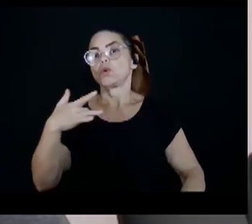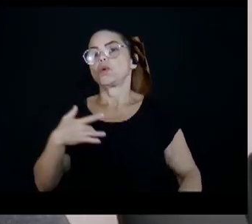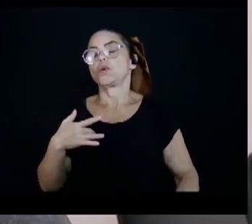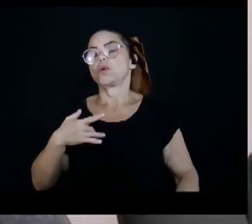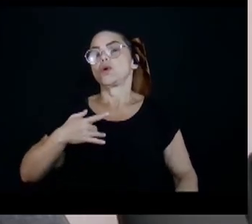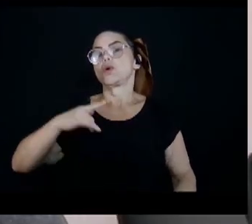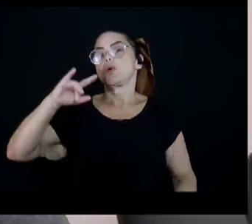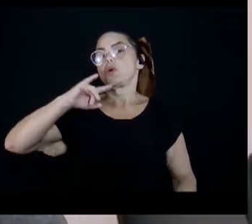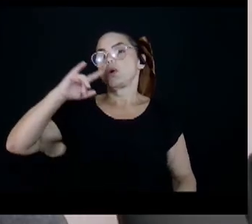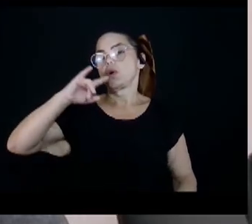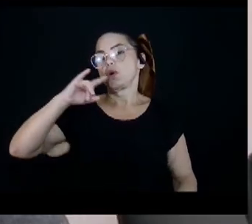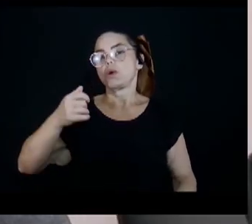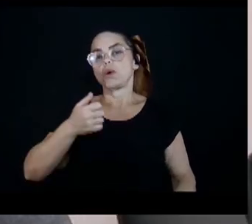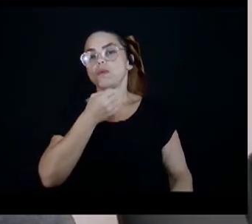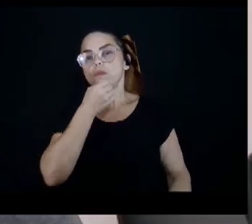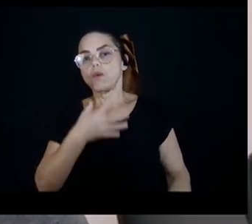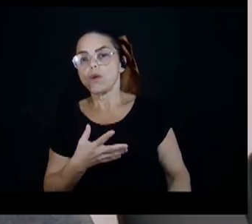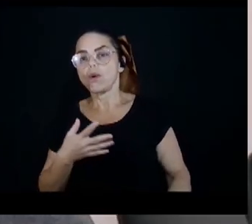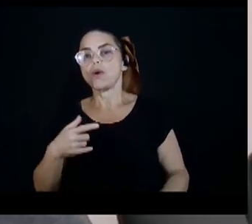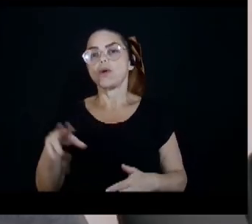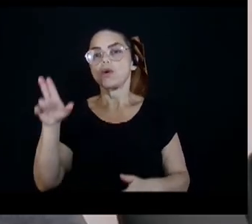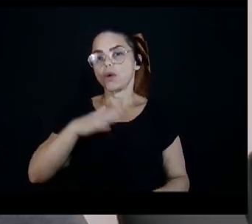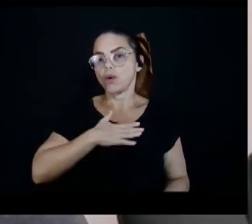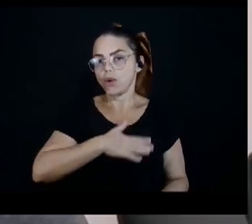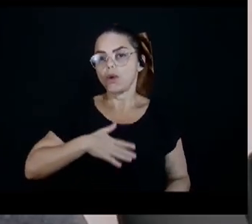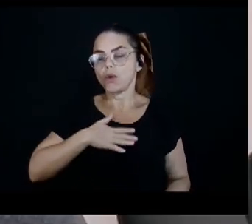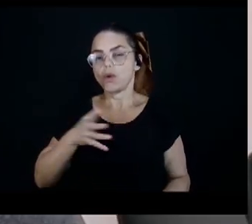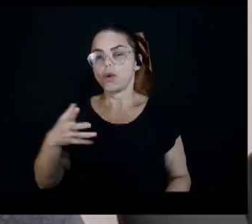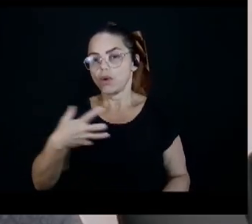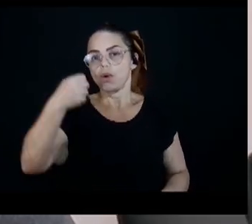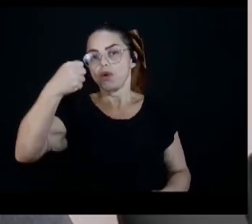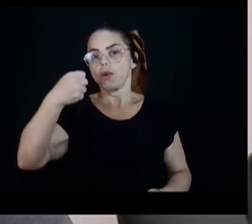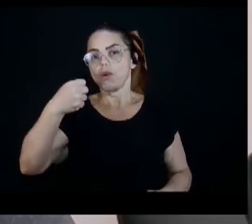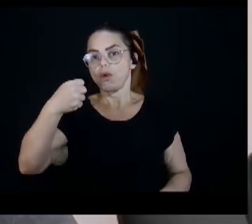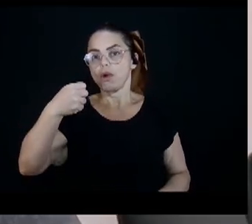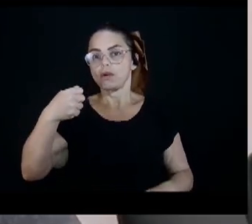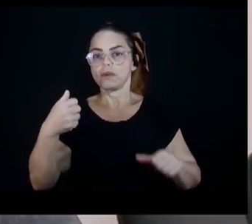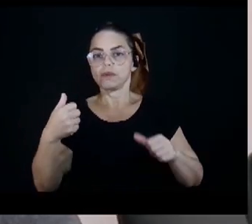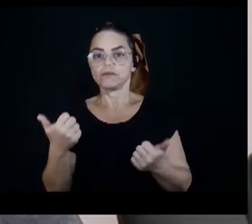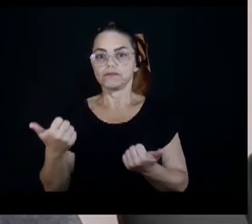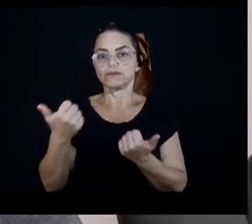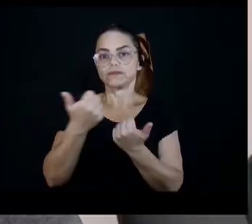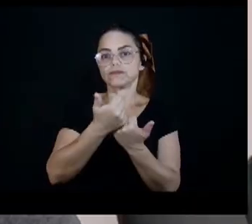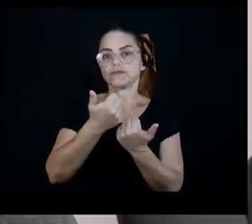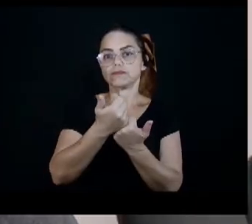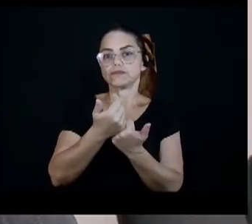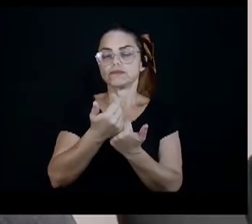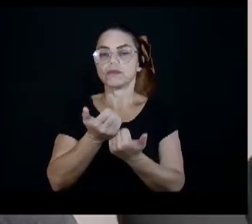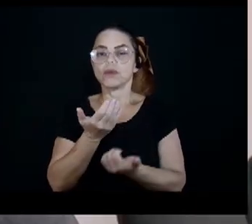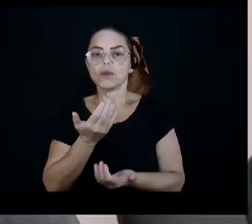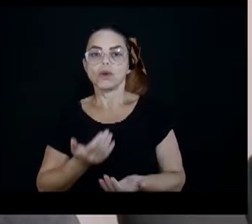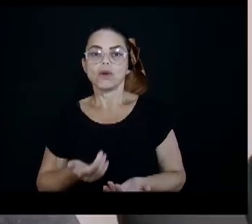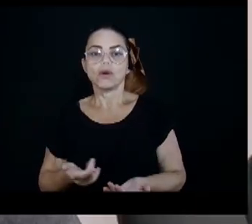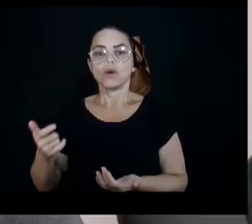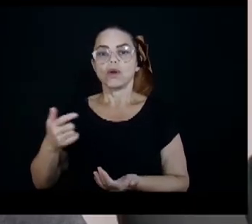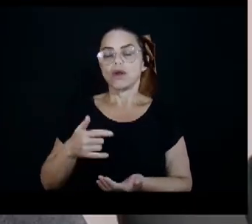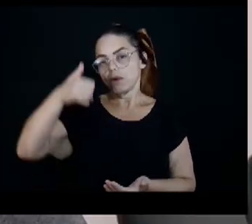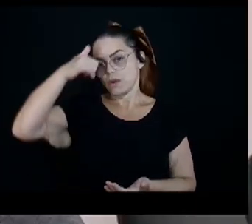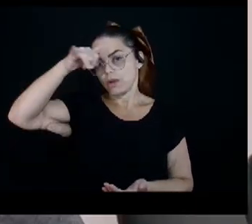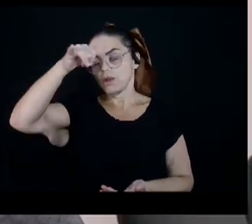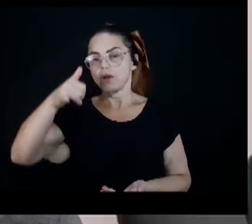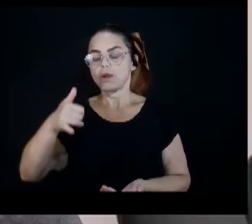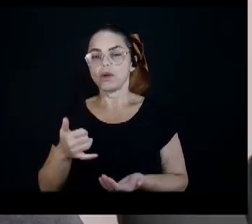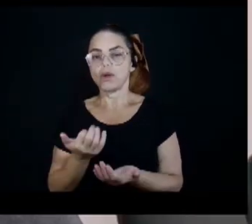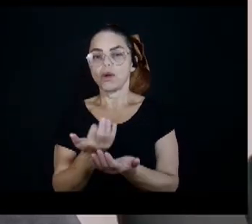para quem gosta de cerveja, diminuir porções, evitar frituras, comidas mais saudáveis. Já